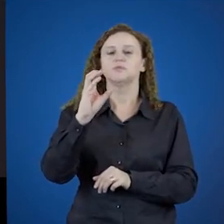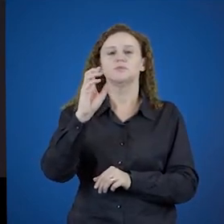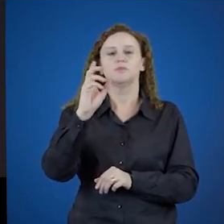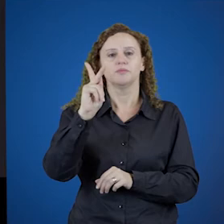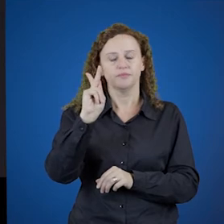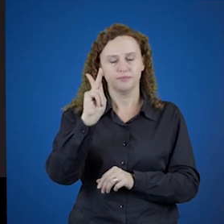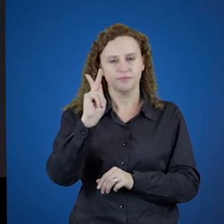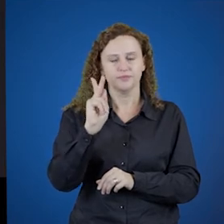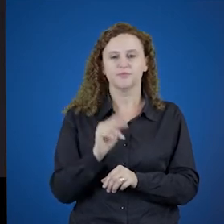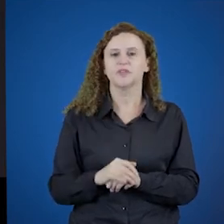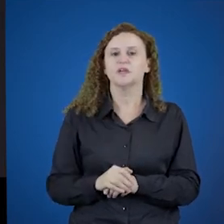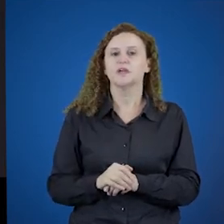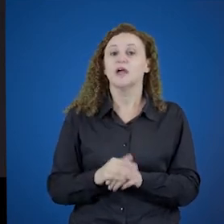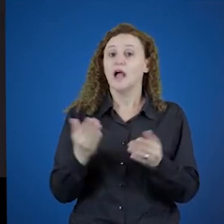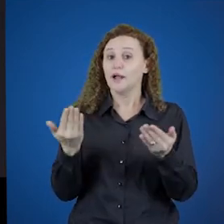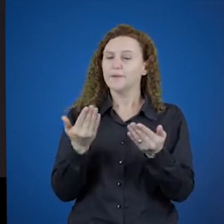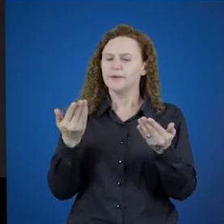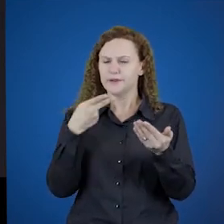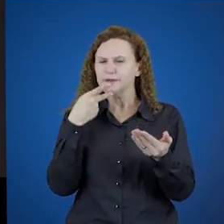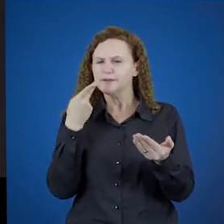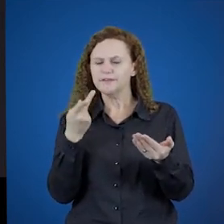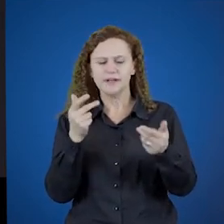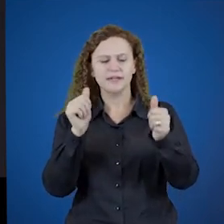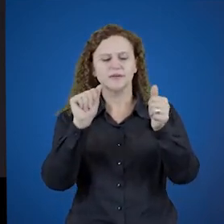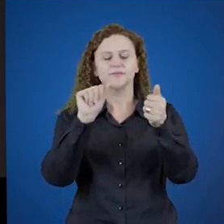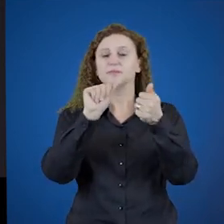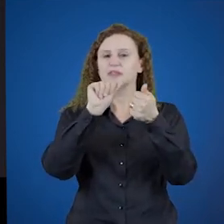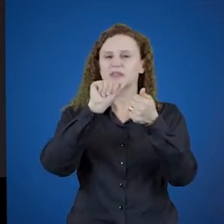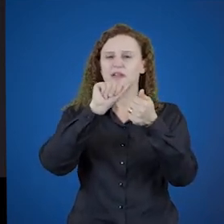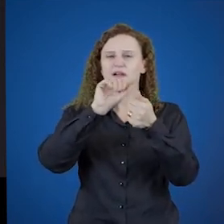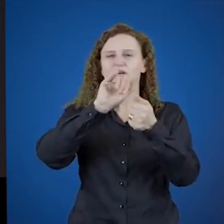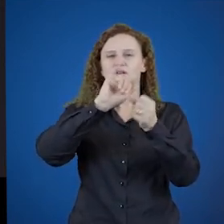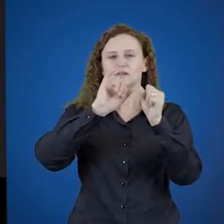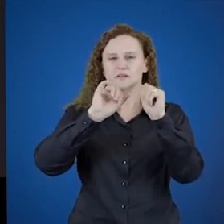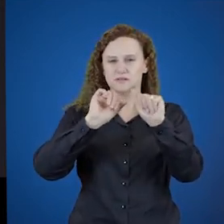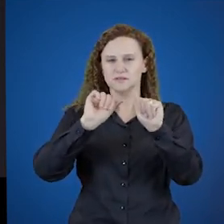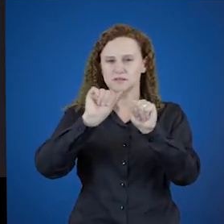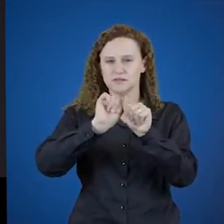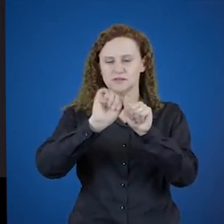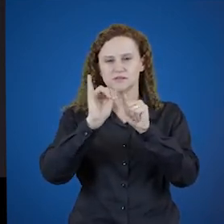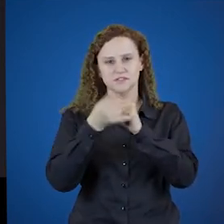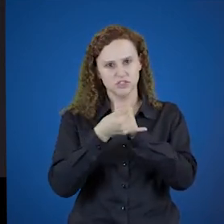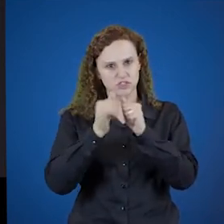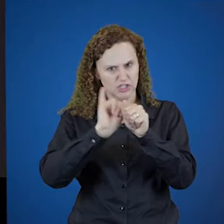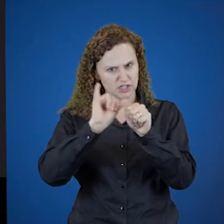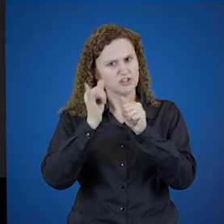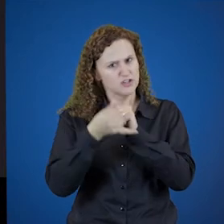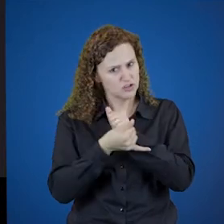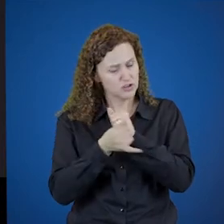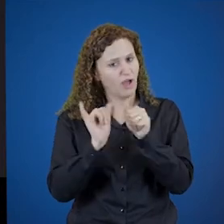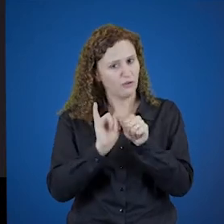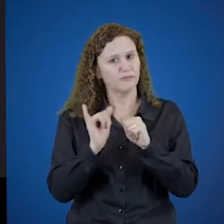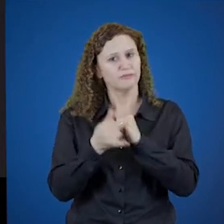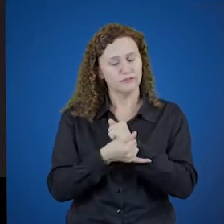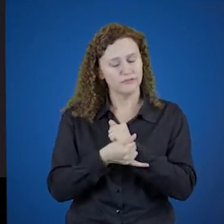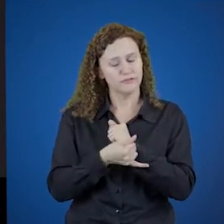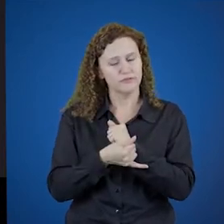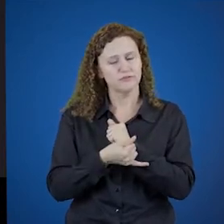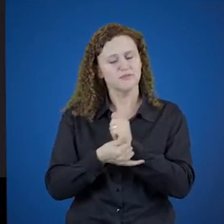e os adjetivos eu disse adjetivos de primeira classe porque